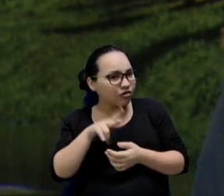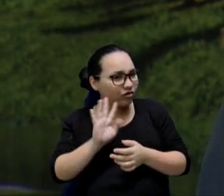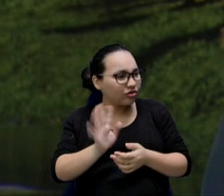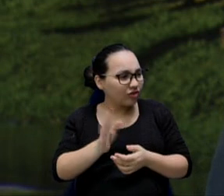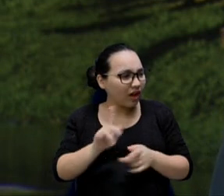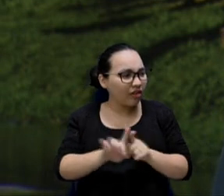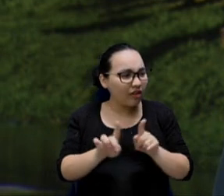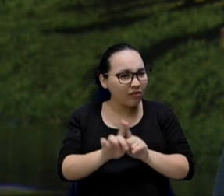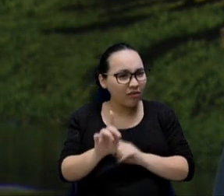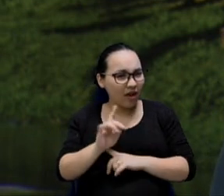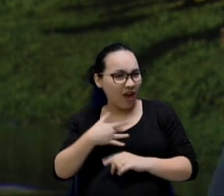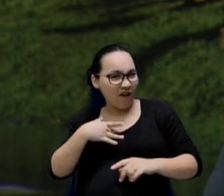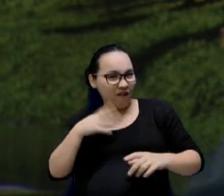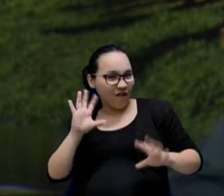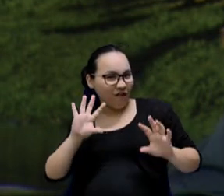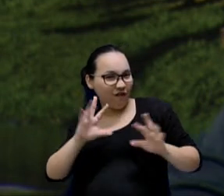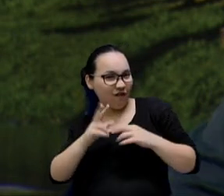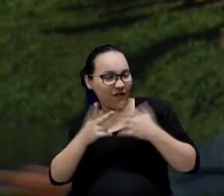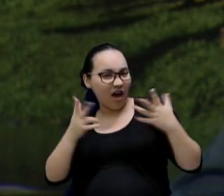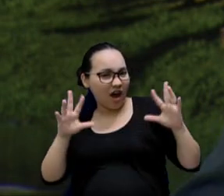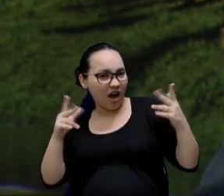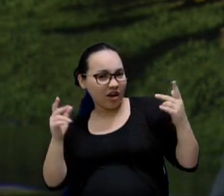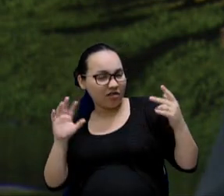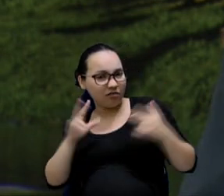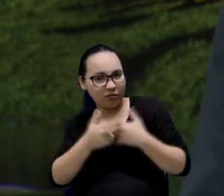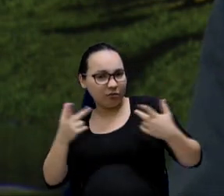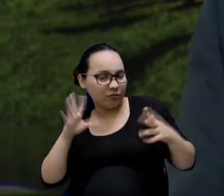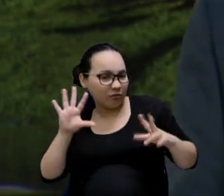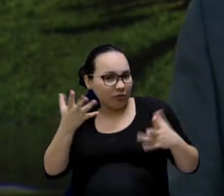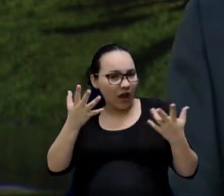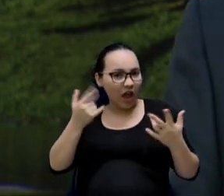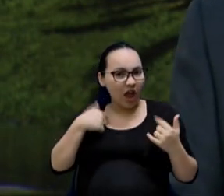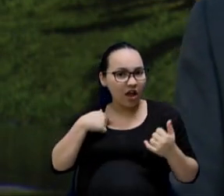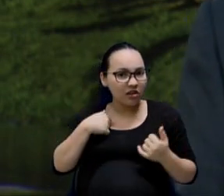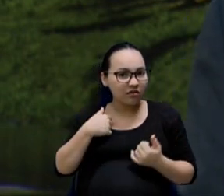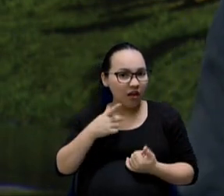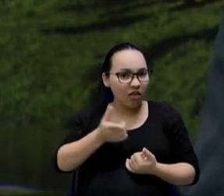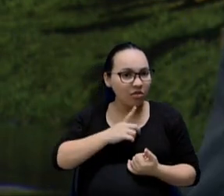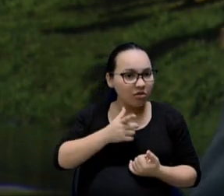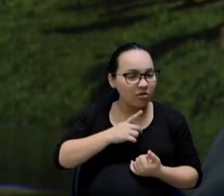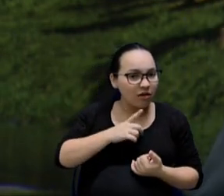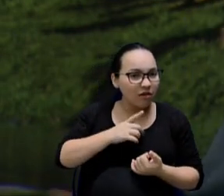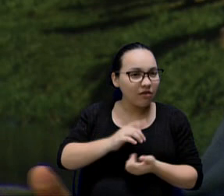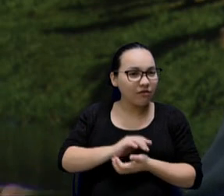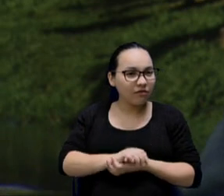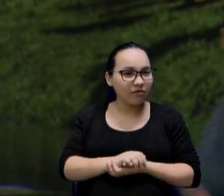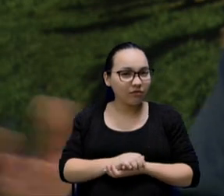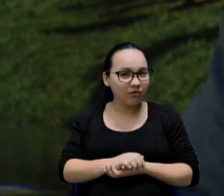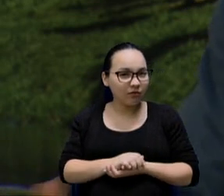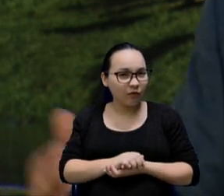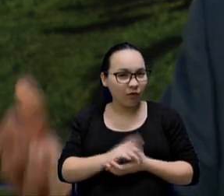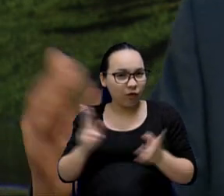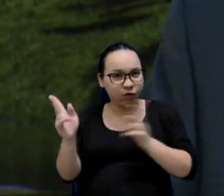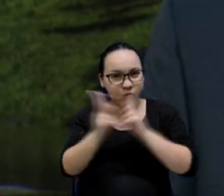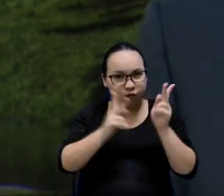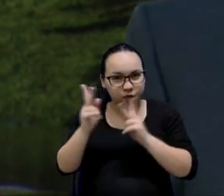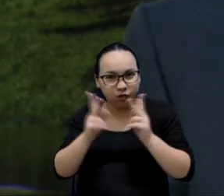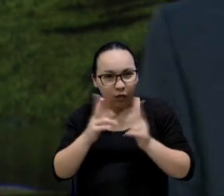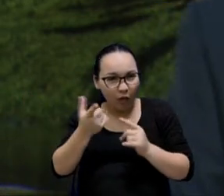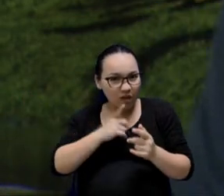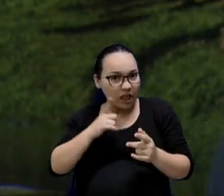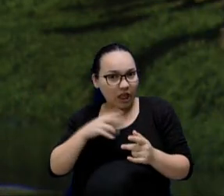Né? Das suas aventuras, de quando teve lá, agora não me lembro se foi um maremoto, um furacão que passou por